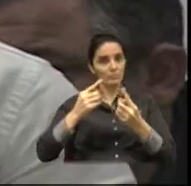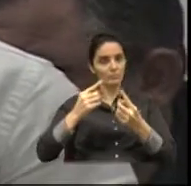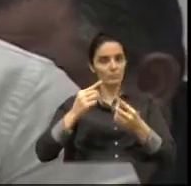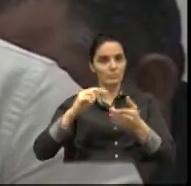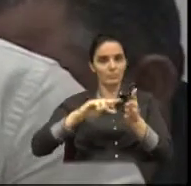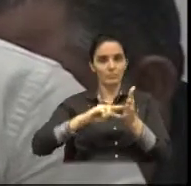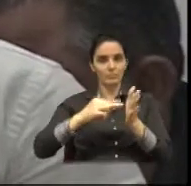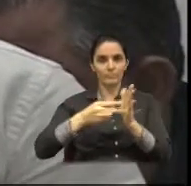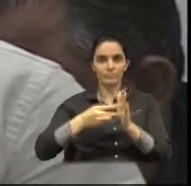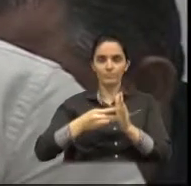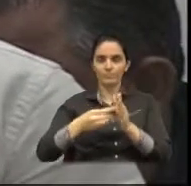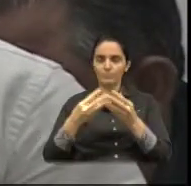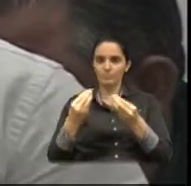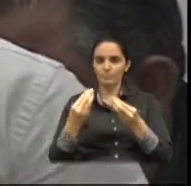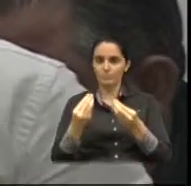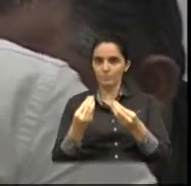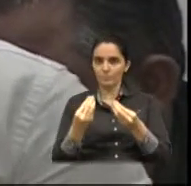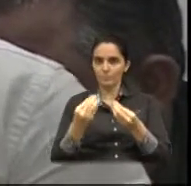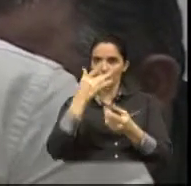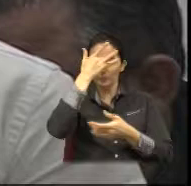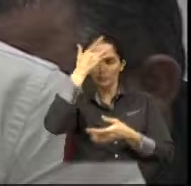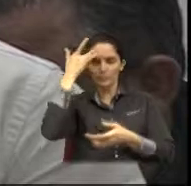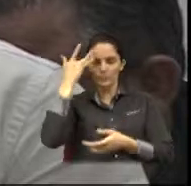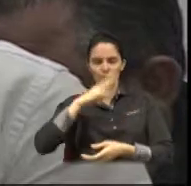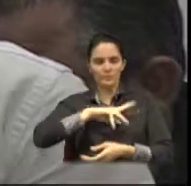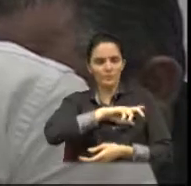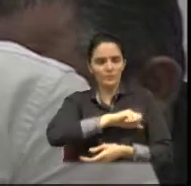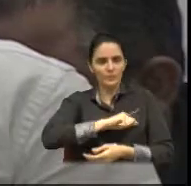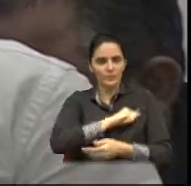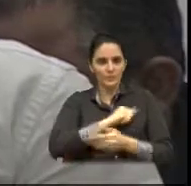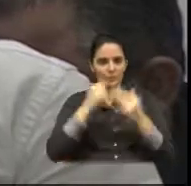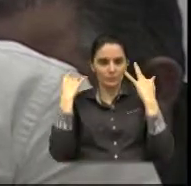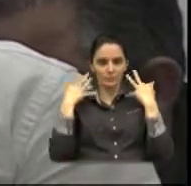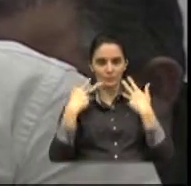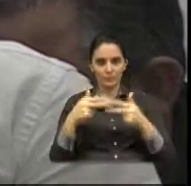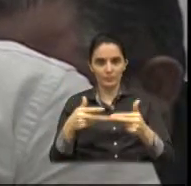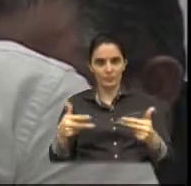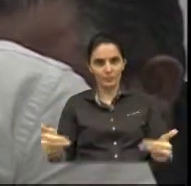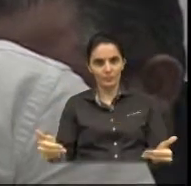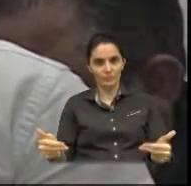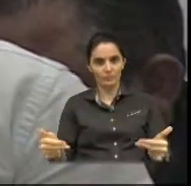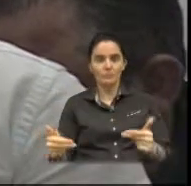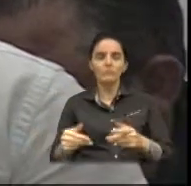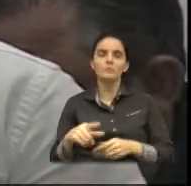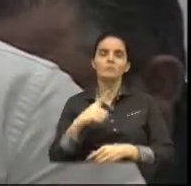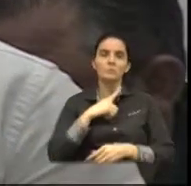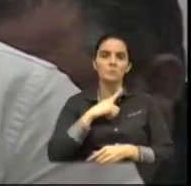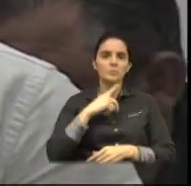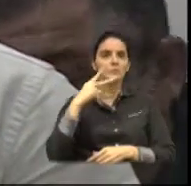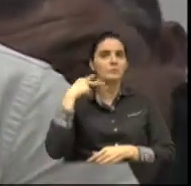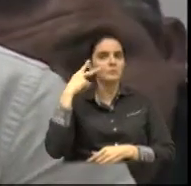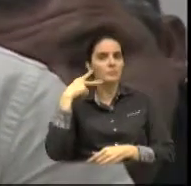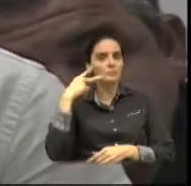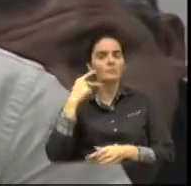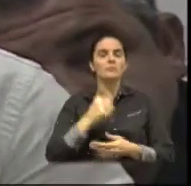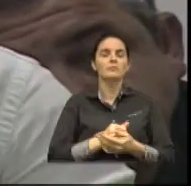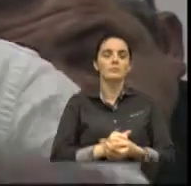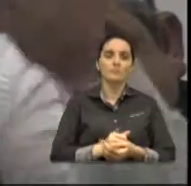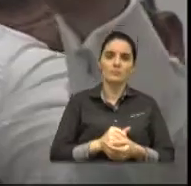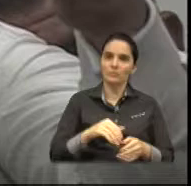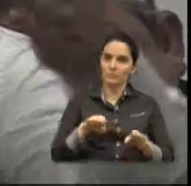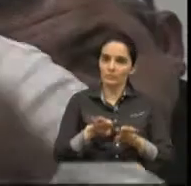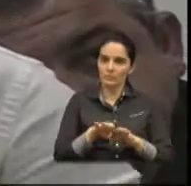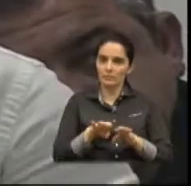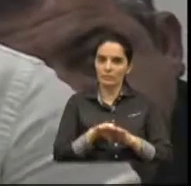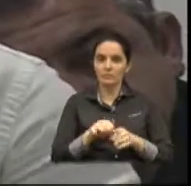para todos nós que gostamos de animais. Nós temos aqui vereadores que defendem a causa também, como